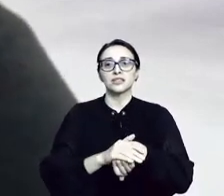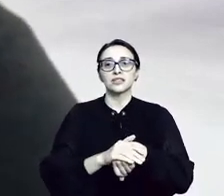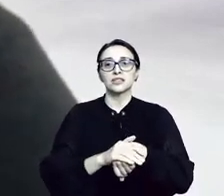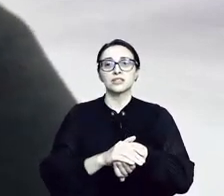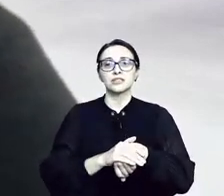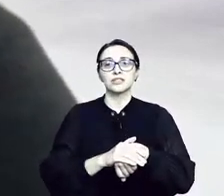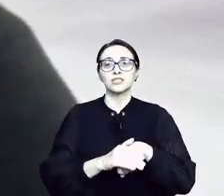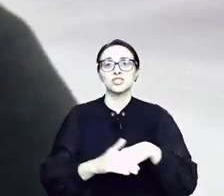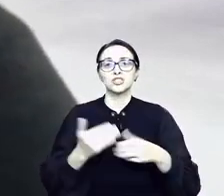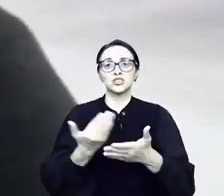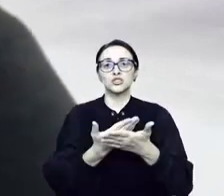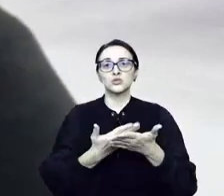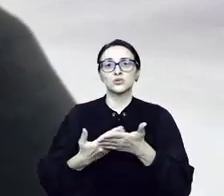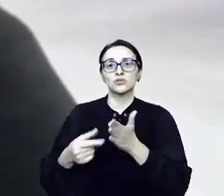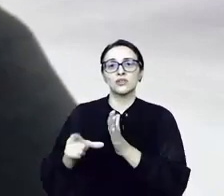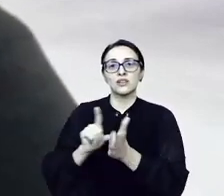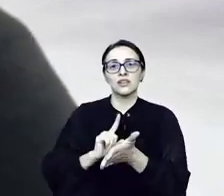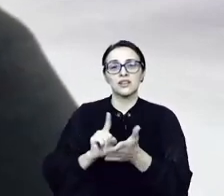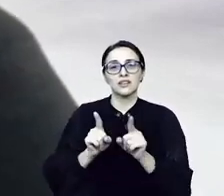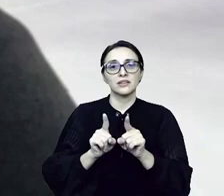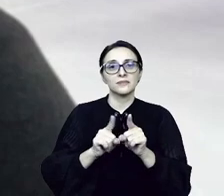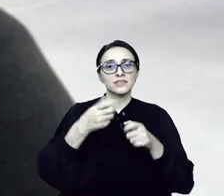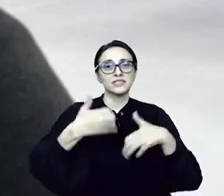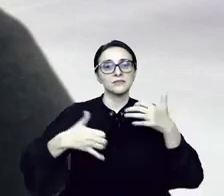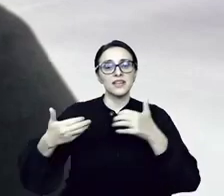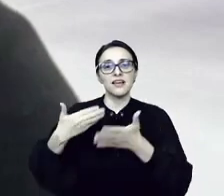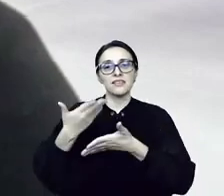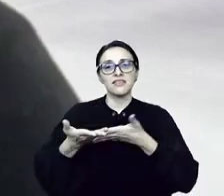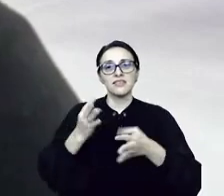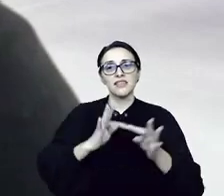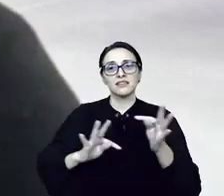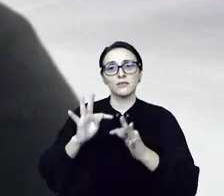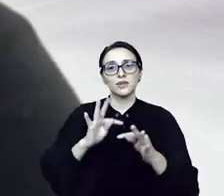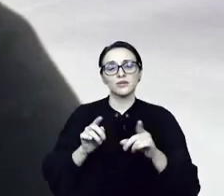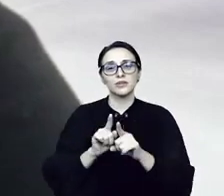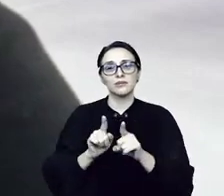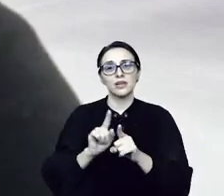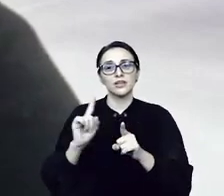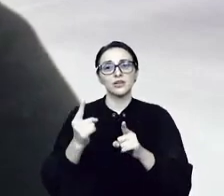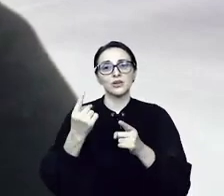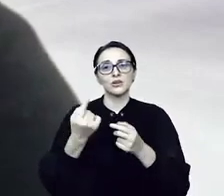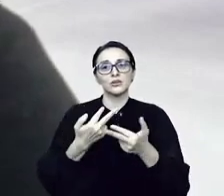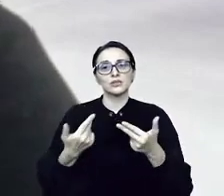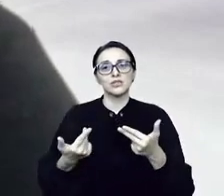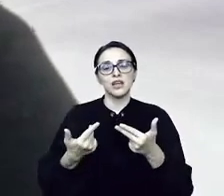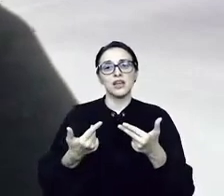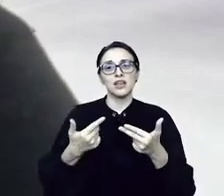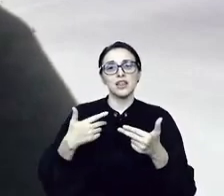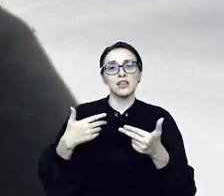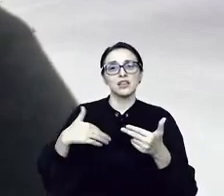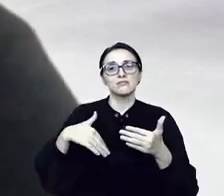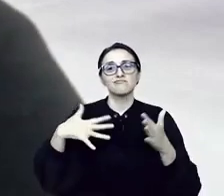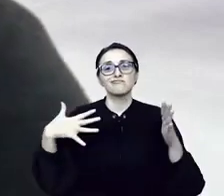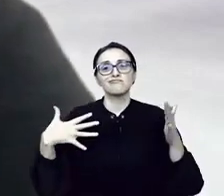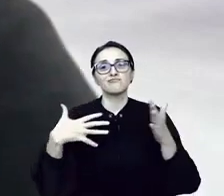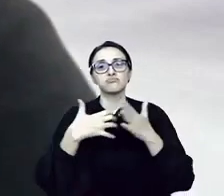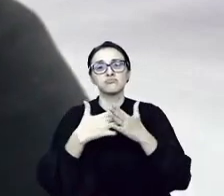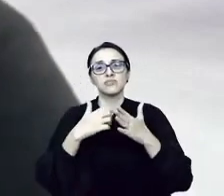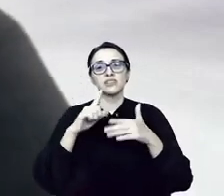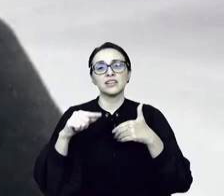um estudo prévio, né? Quando você vai fazer um tratamento, tudo bem, é um caso pós-traumático de uma